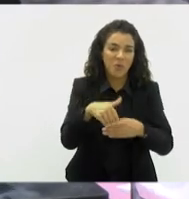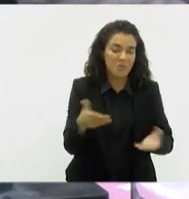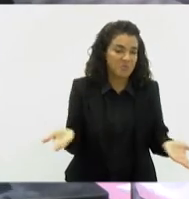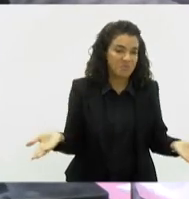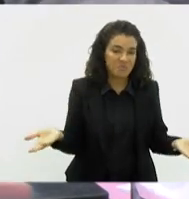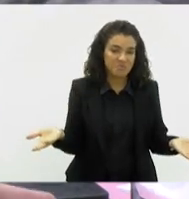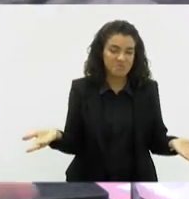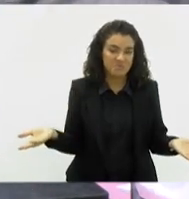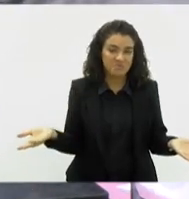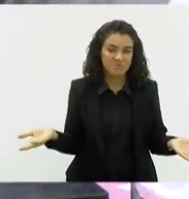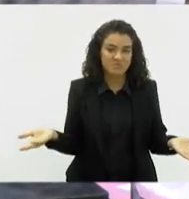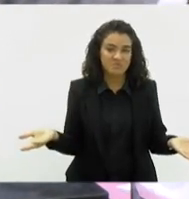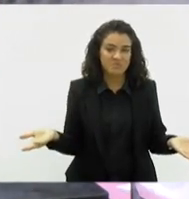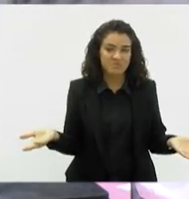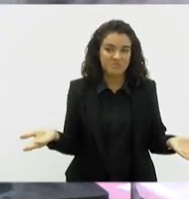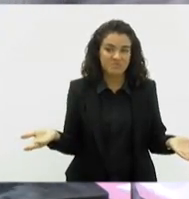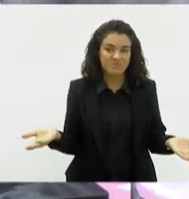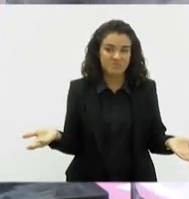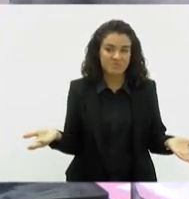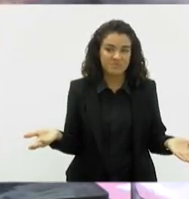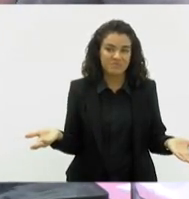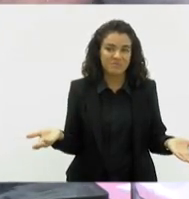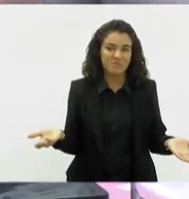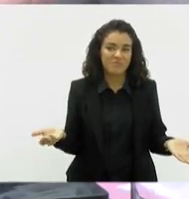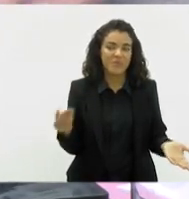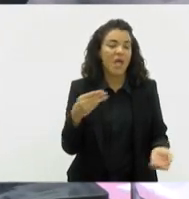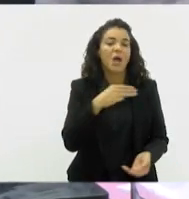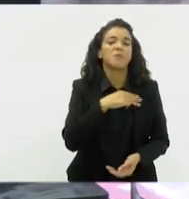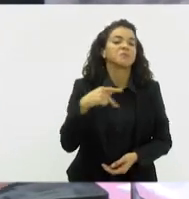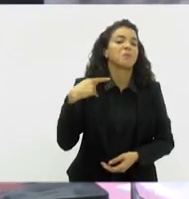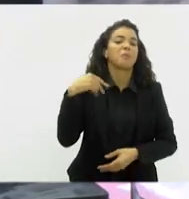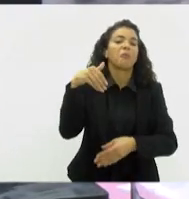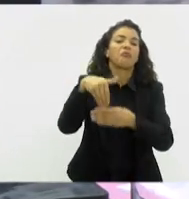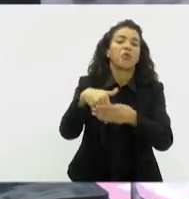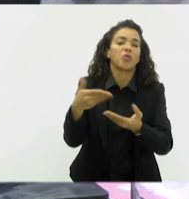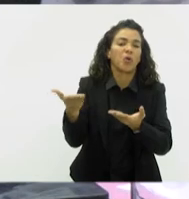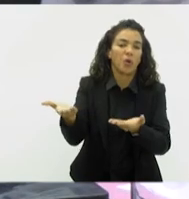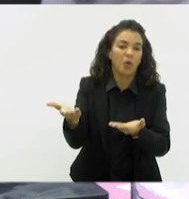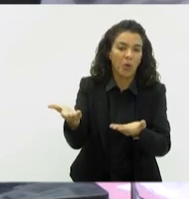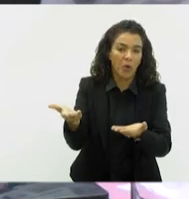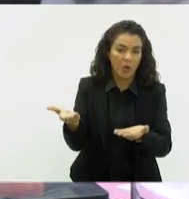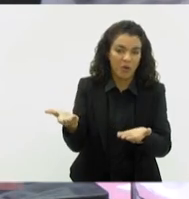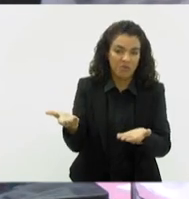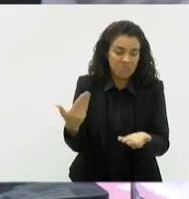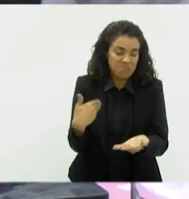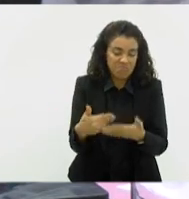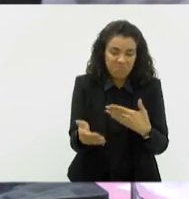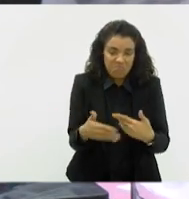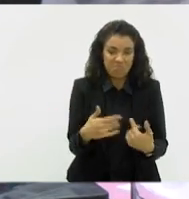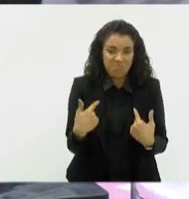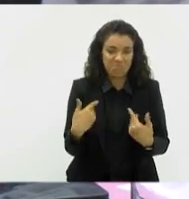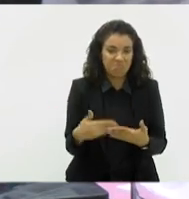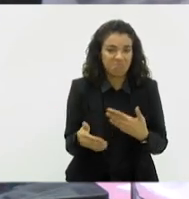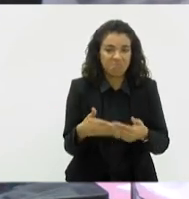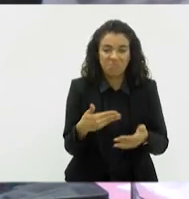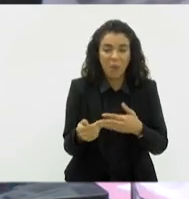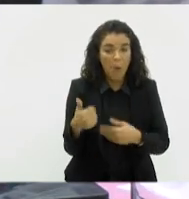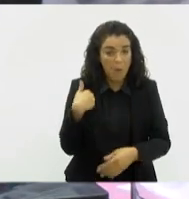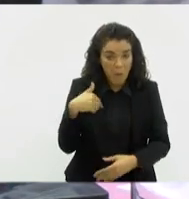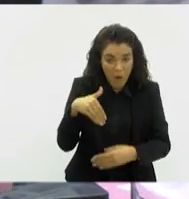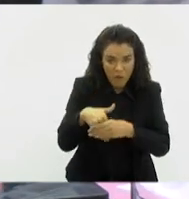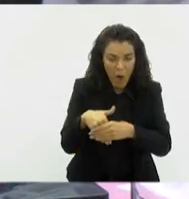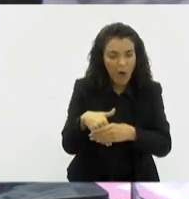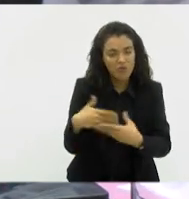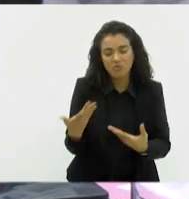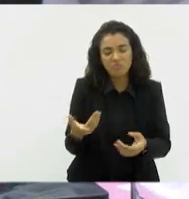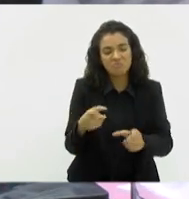Ministério Público. Eu entendo. Então, queria dar carteirada, dizendo, o Ministério Público votou nela. Uhum. Não estou nem aí para isso. Não, meu voto é independente. Eu entendo.